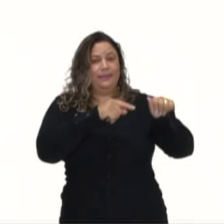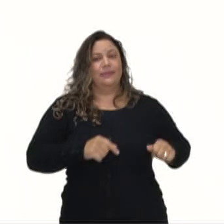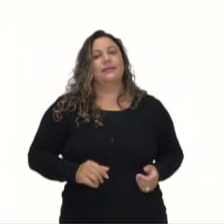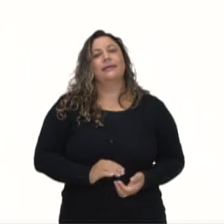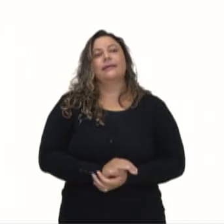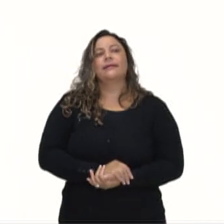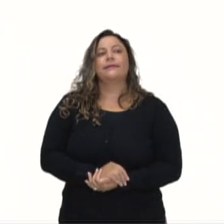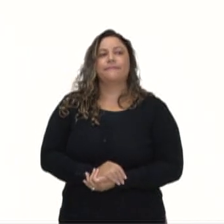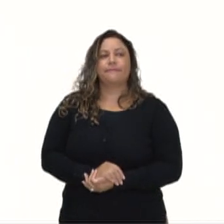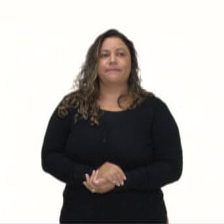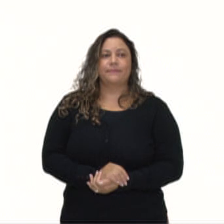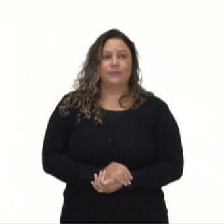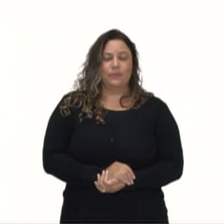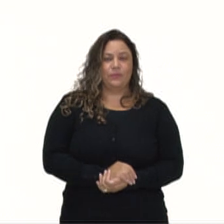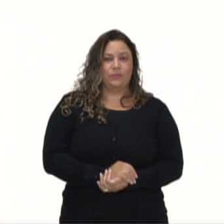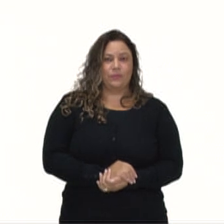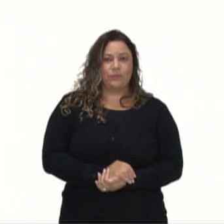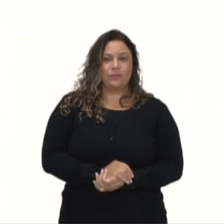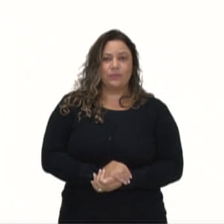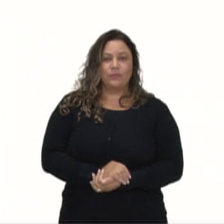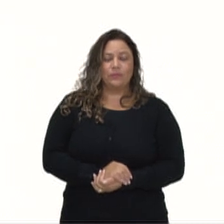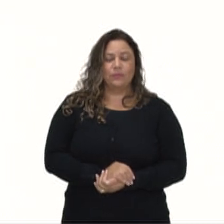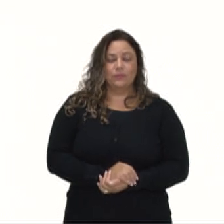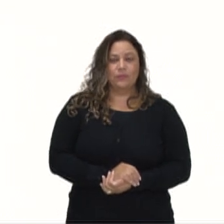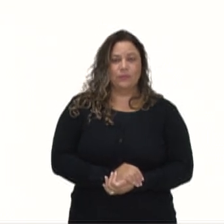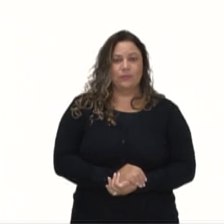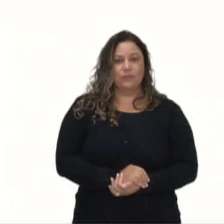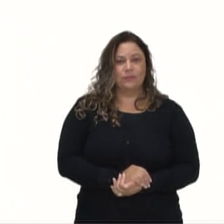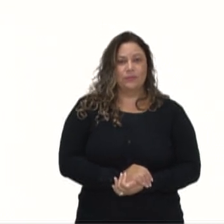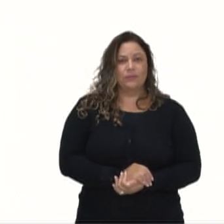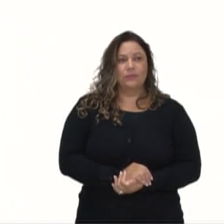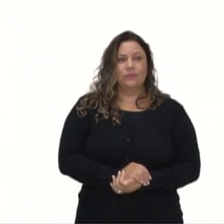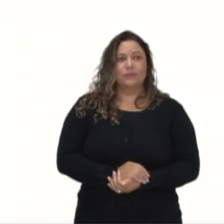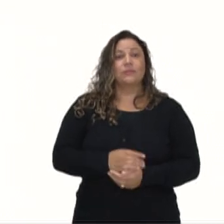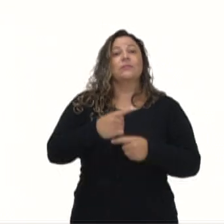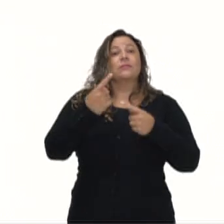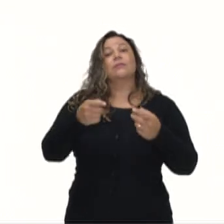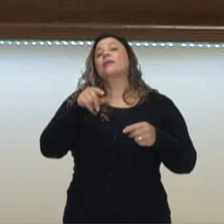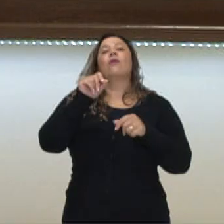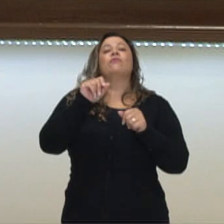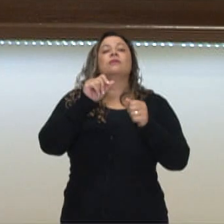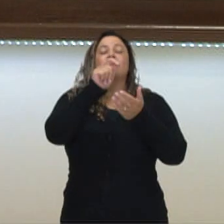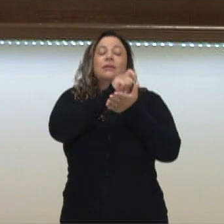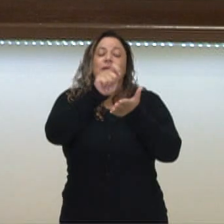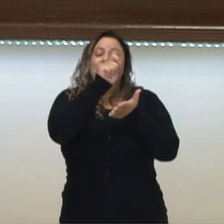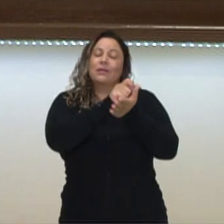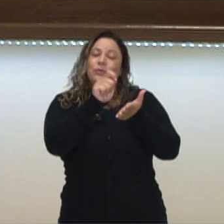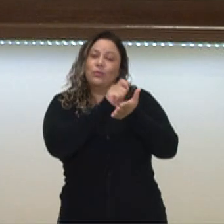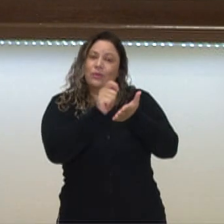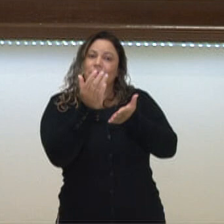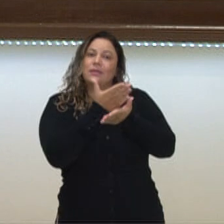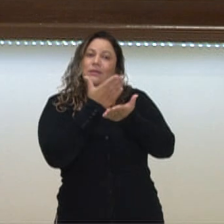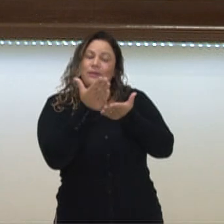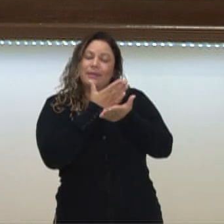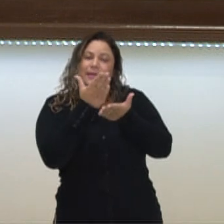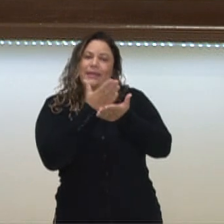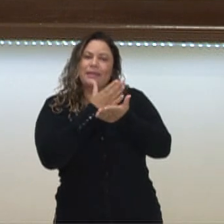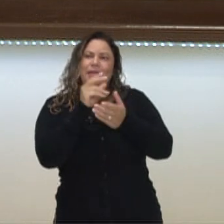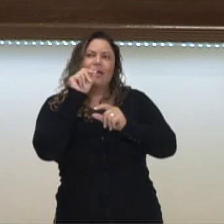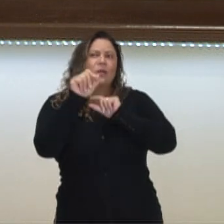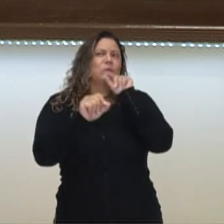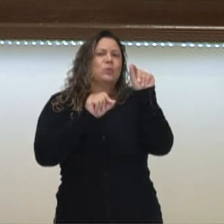down some of the ideas you expect this man to talk about. Você vai então anotar aí no seu caderno o que